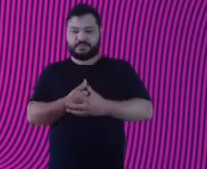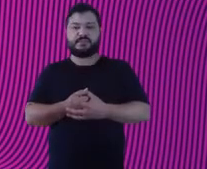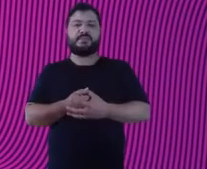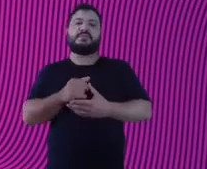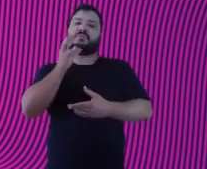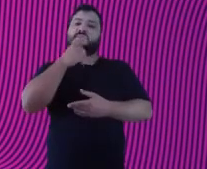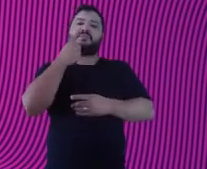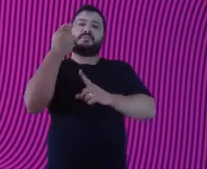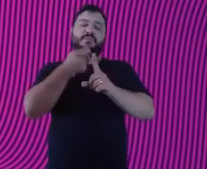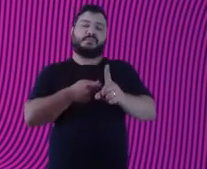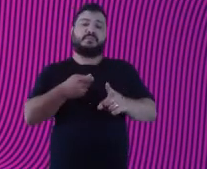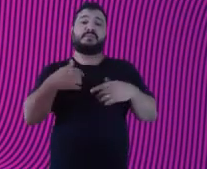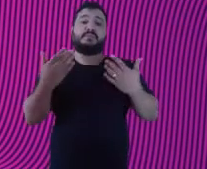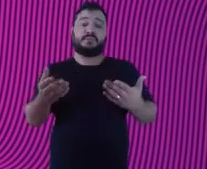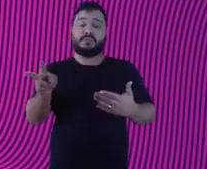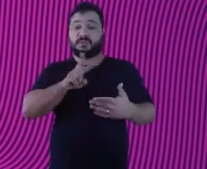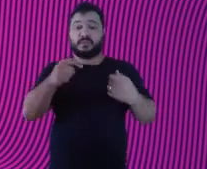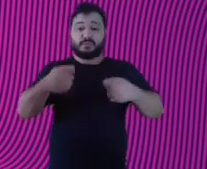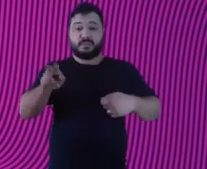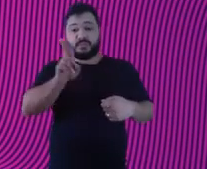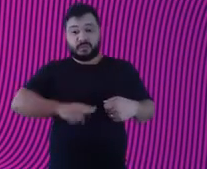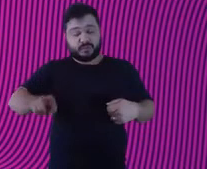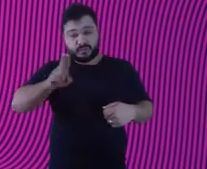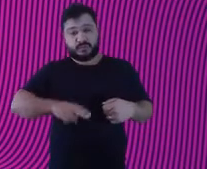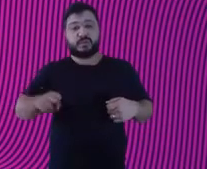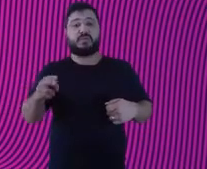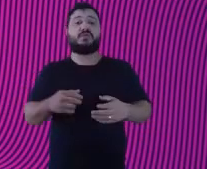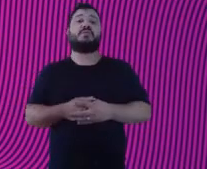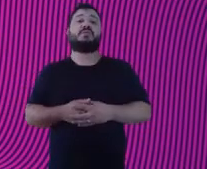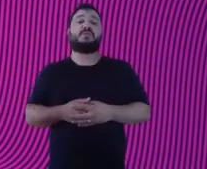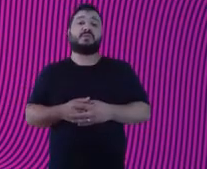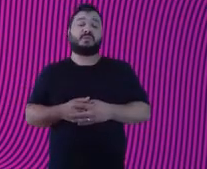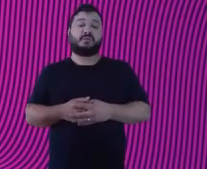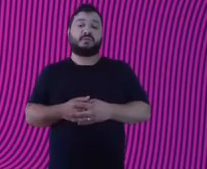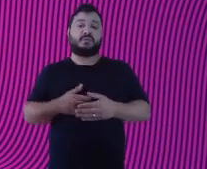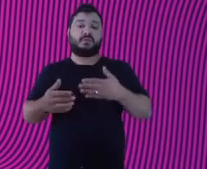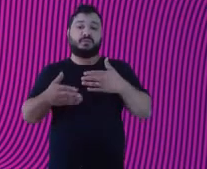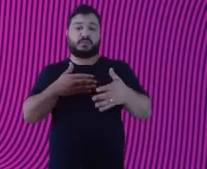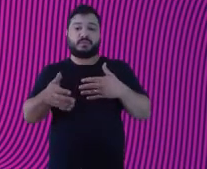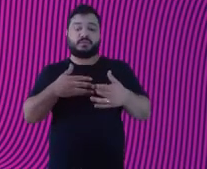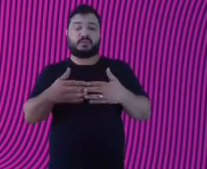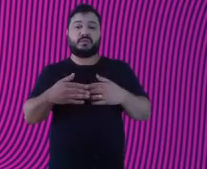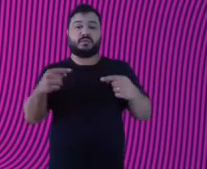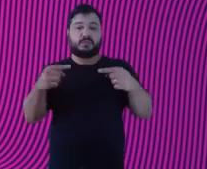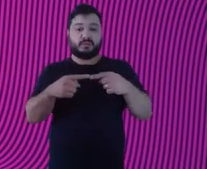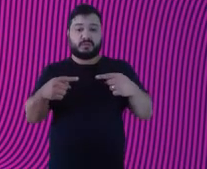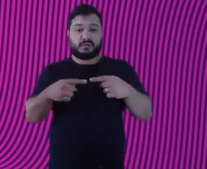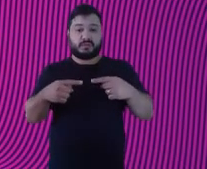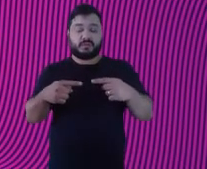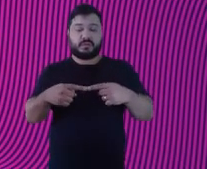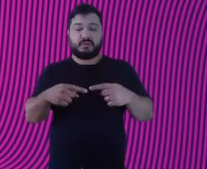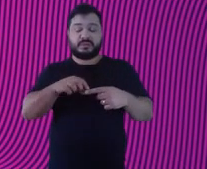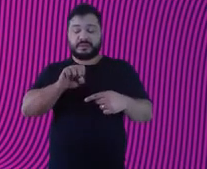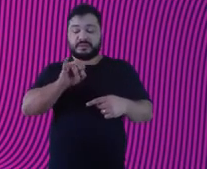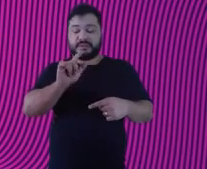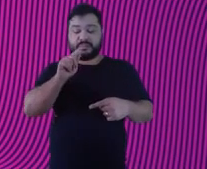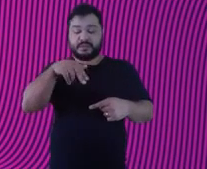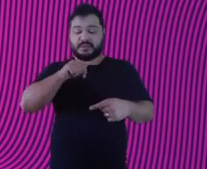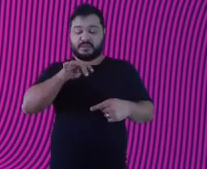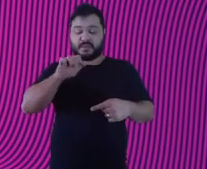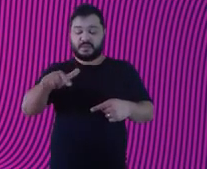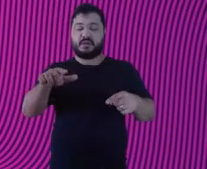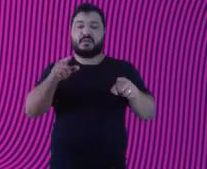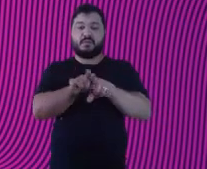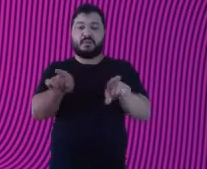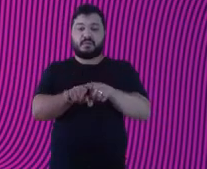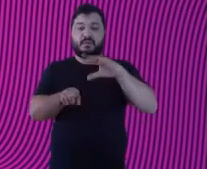mês. Então, esses doentes têm que usar o denosumab ou o zometa, o que quer que seja, associado ao sigmatriol e associado ao